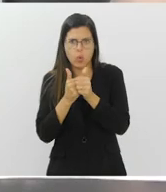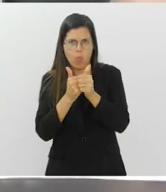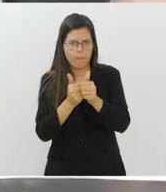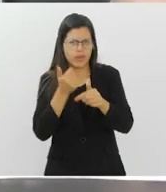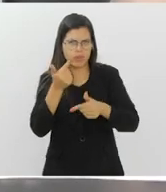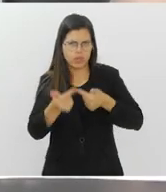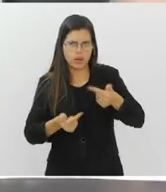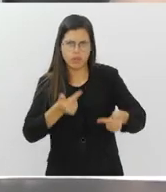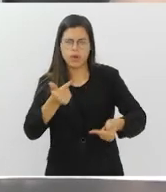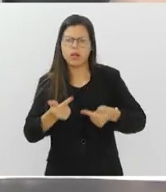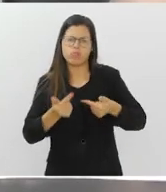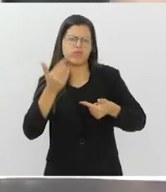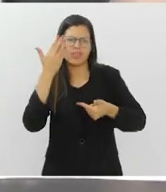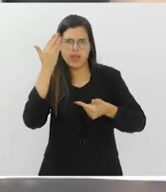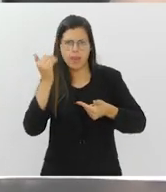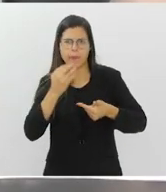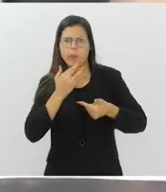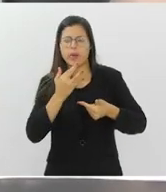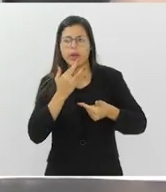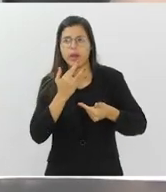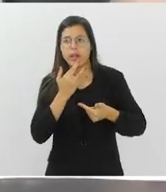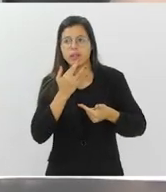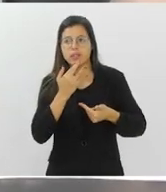sabe, mas a gente precisa